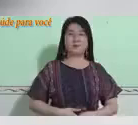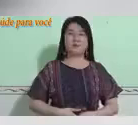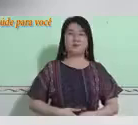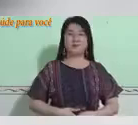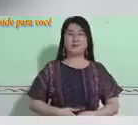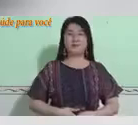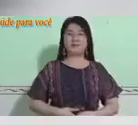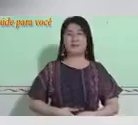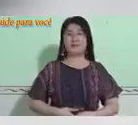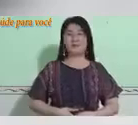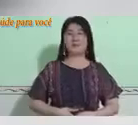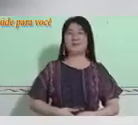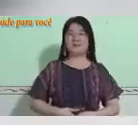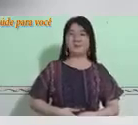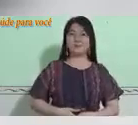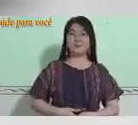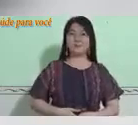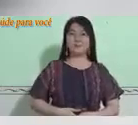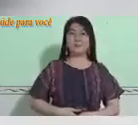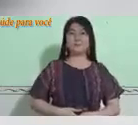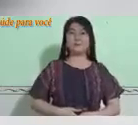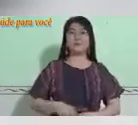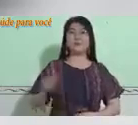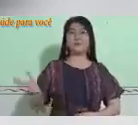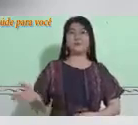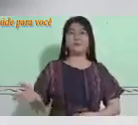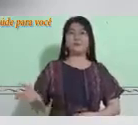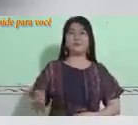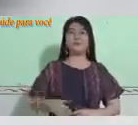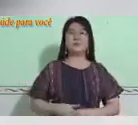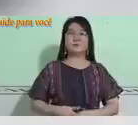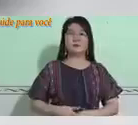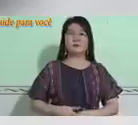torção do testículo ou câncer, vírgula, por exemplo.